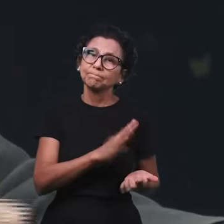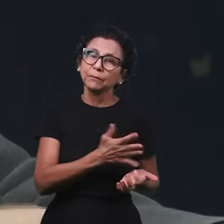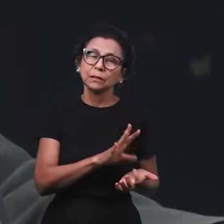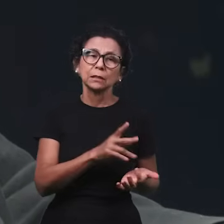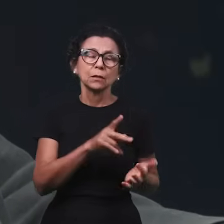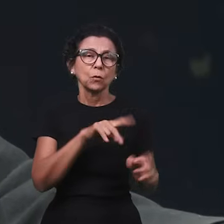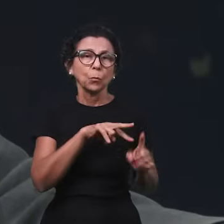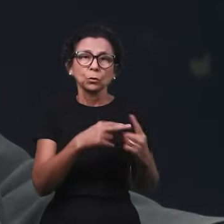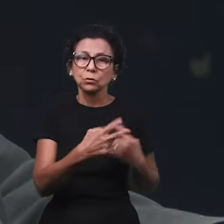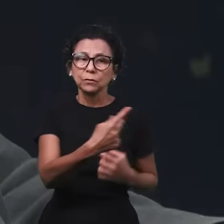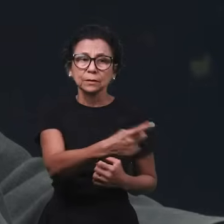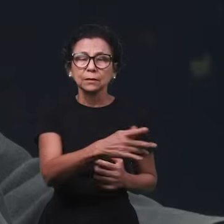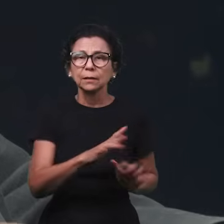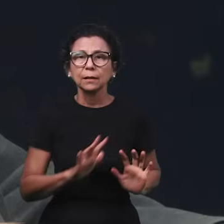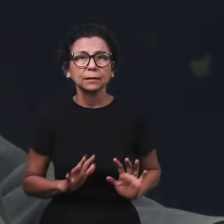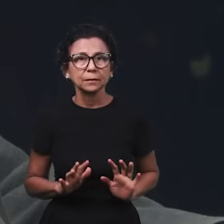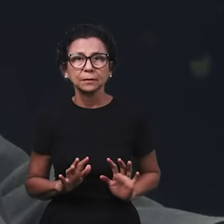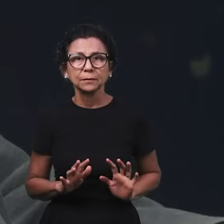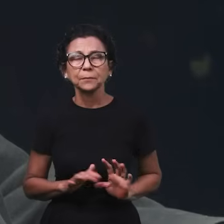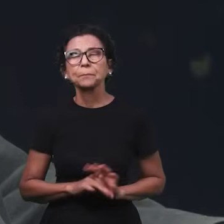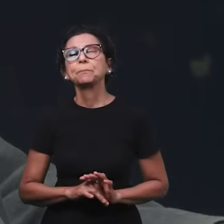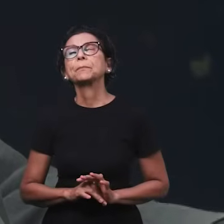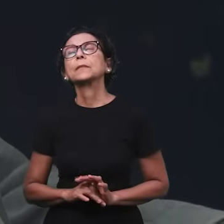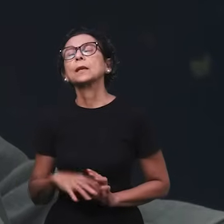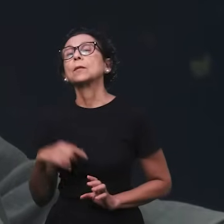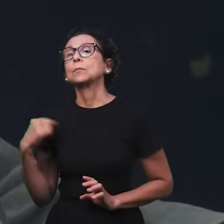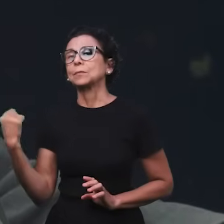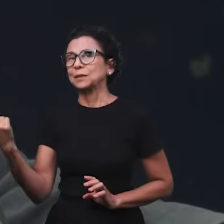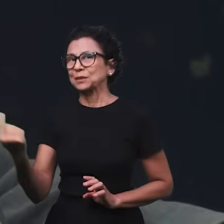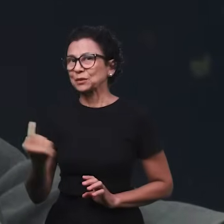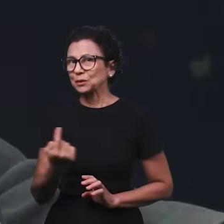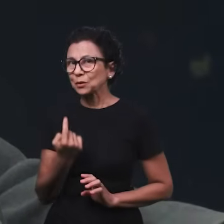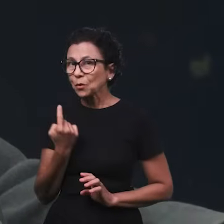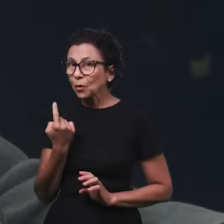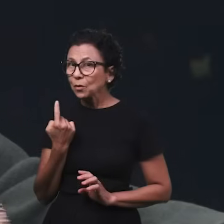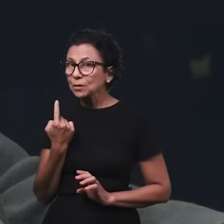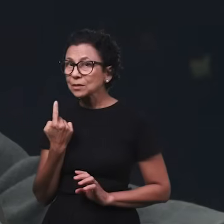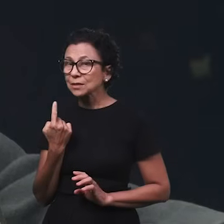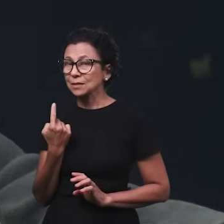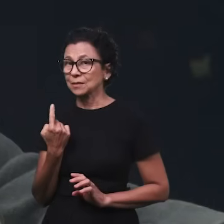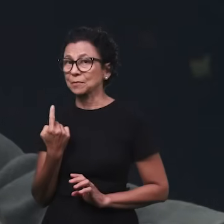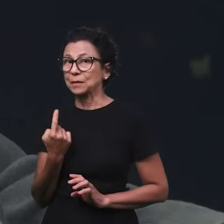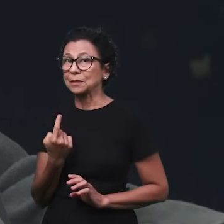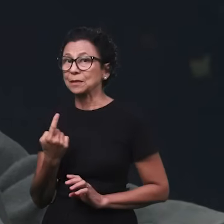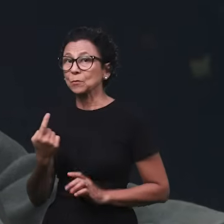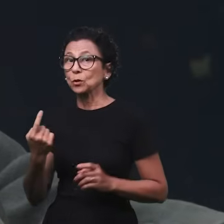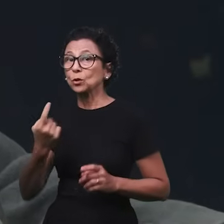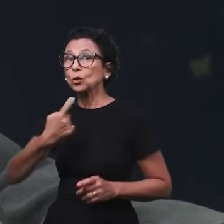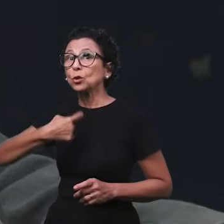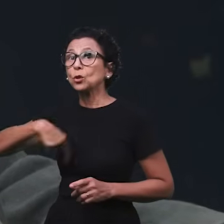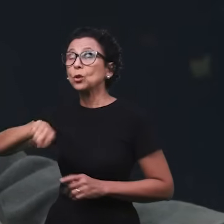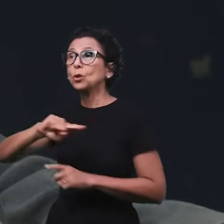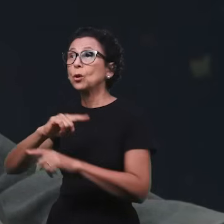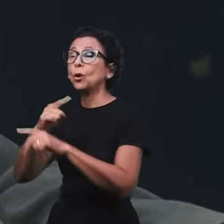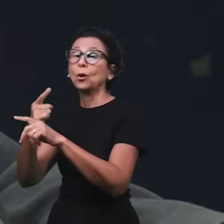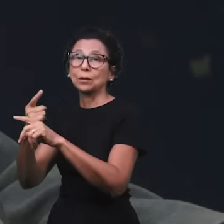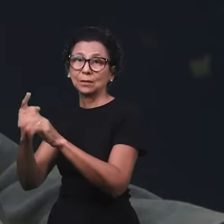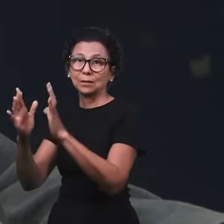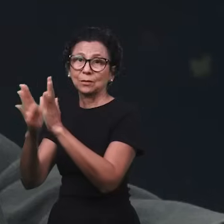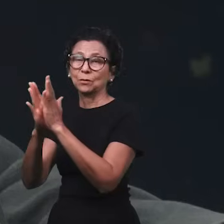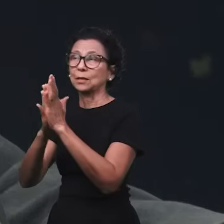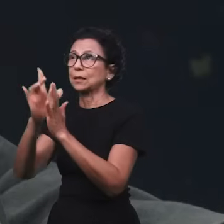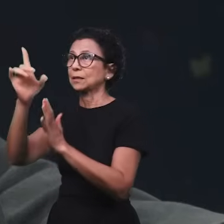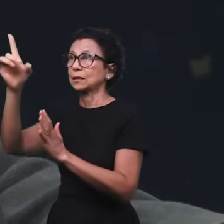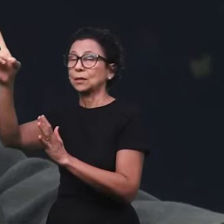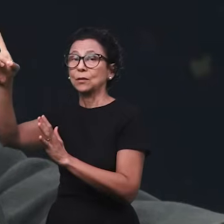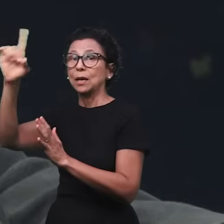genuína de revelação, nós vamos descobrir que nós somos como Enoque, nós temos que andar com Deus. Aí Deus vai